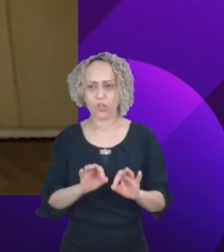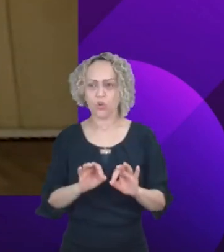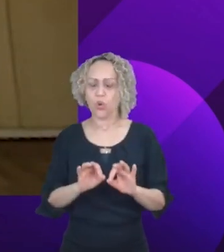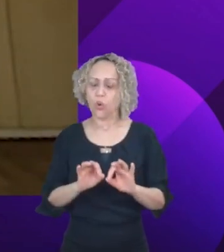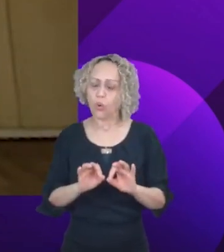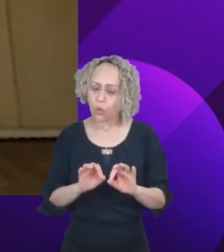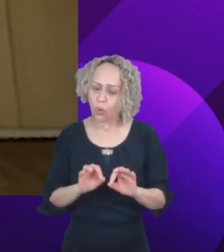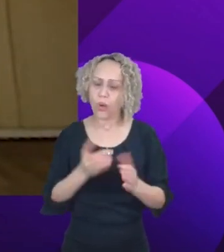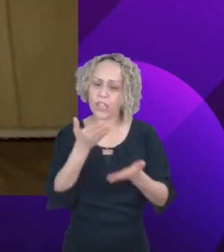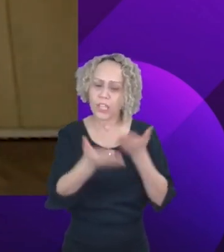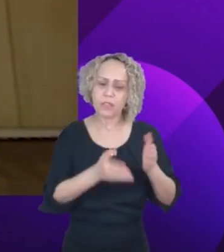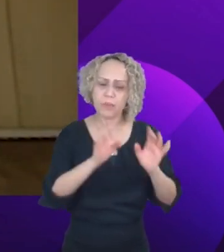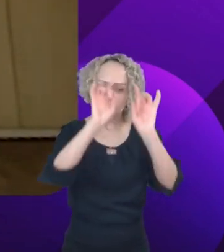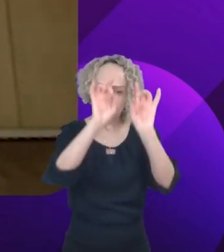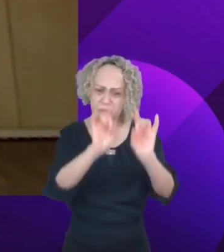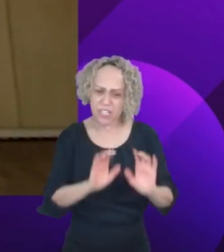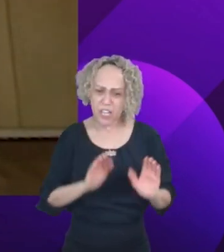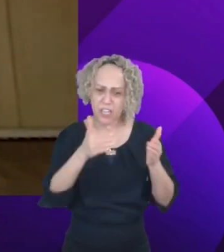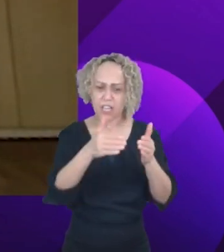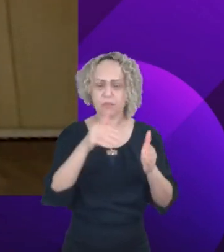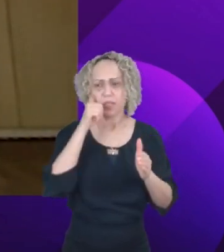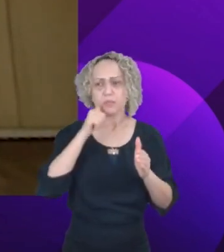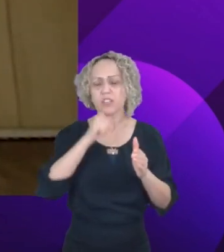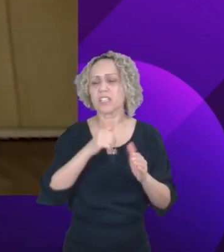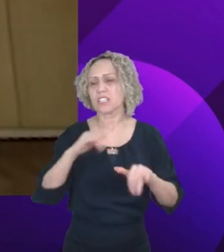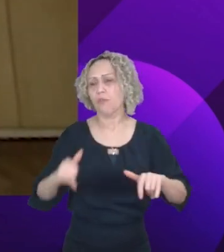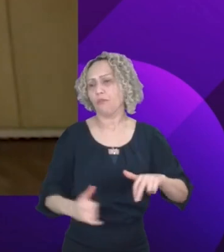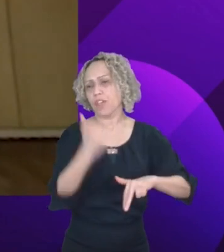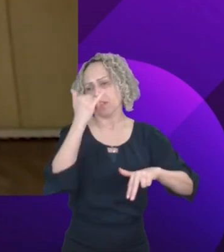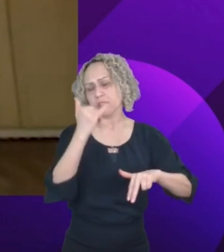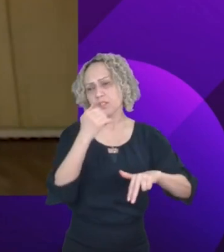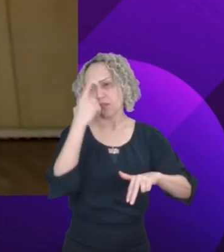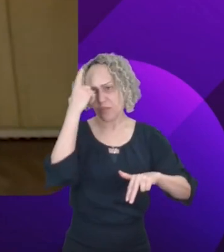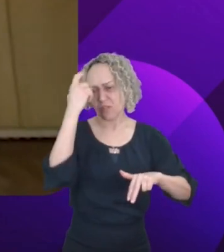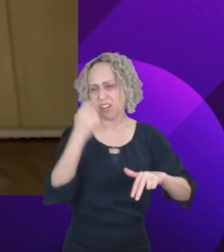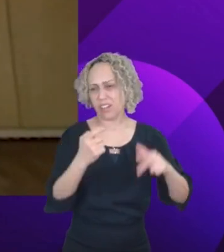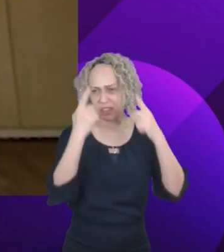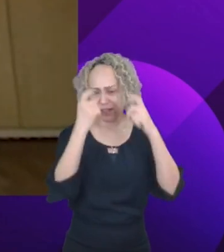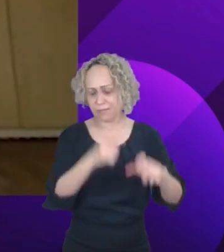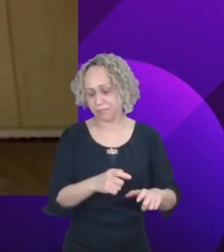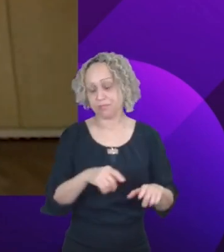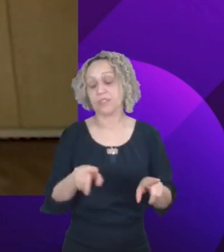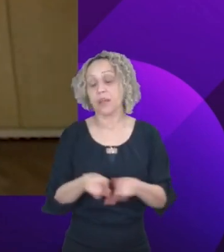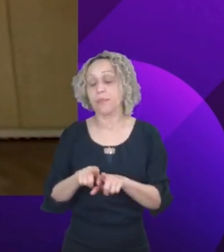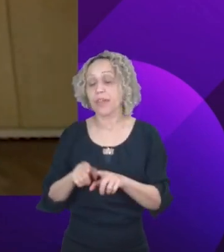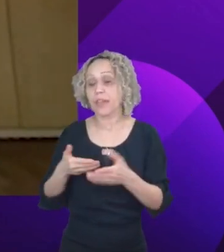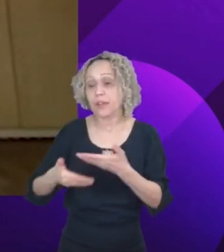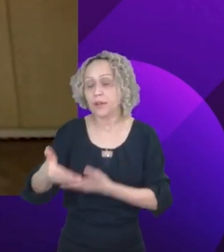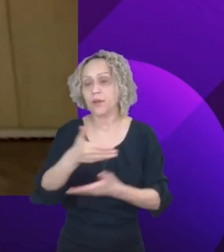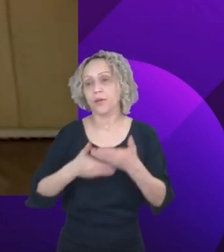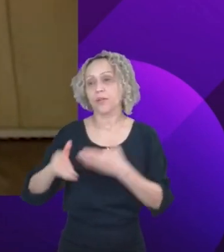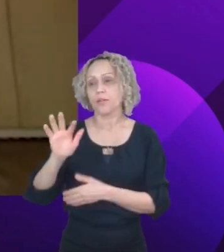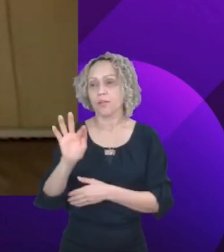situação de violência e também com os órgãos indigenistas, como coordenações regionais da FUNAI, como a